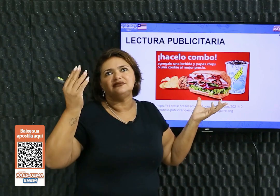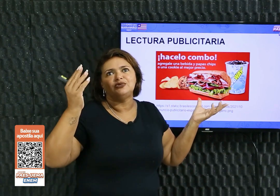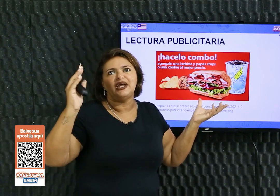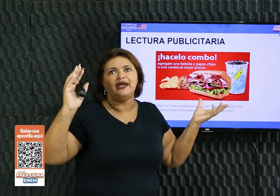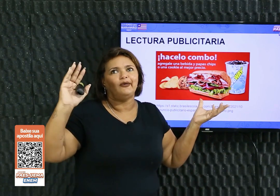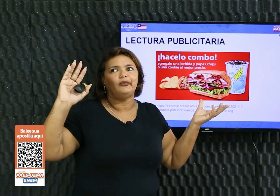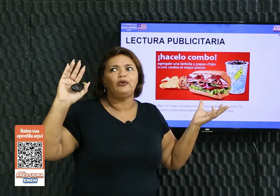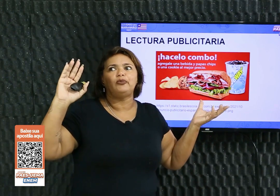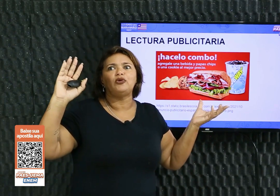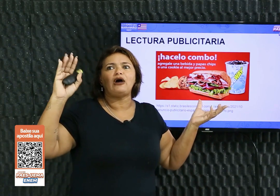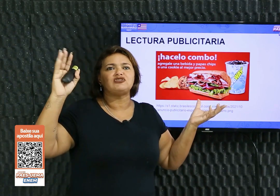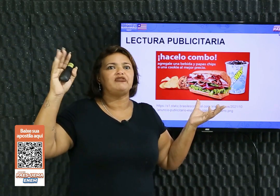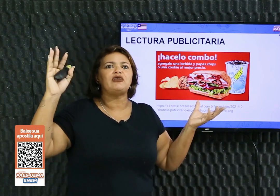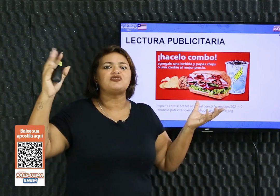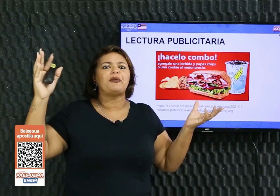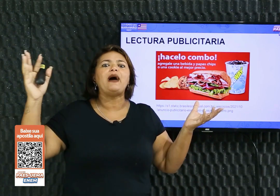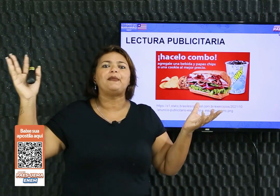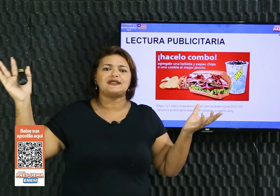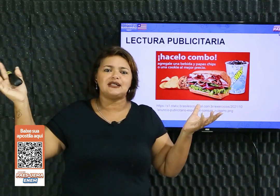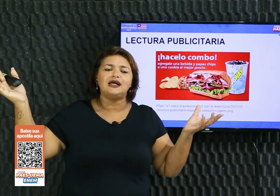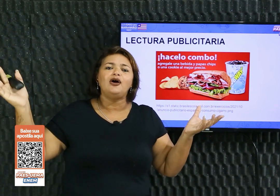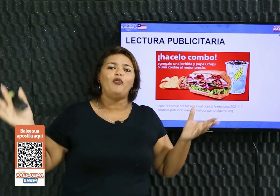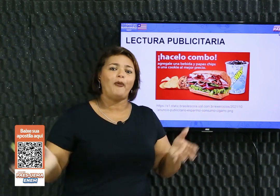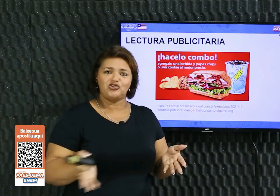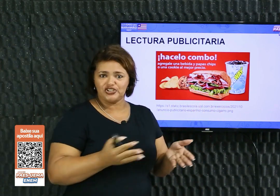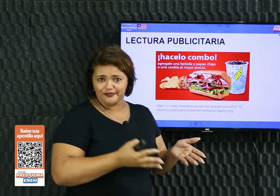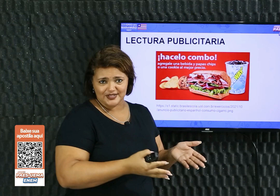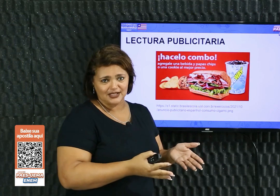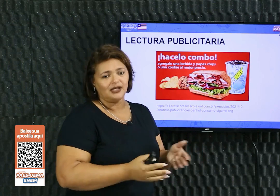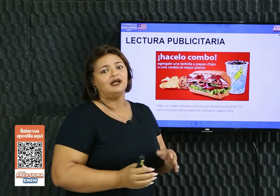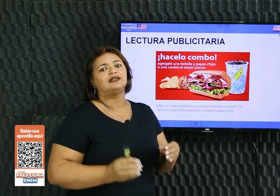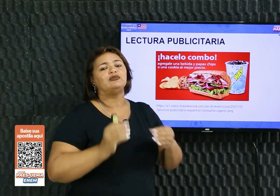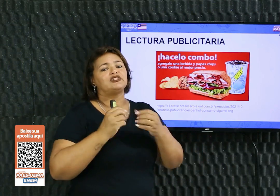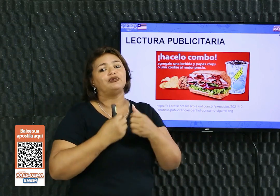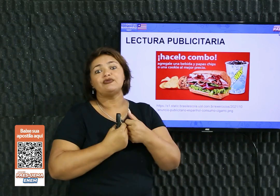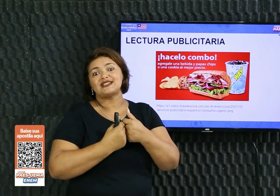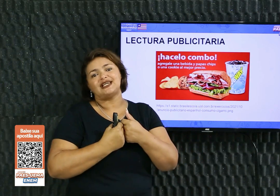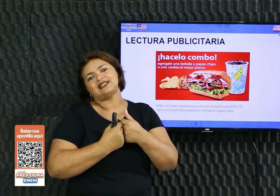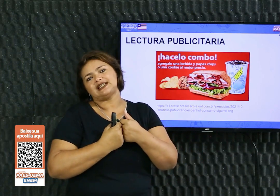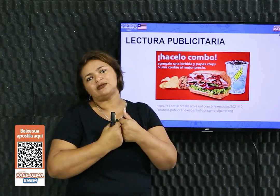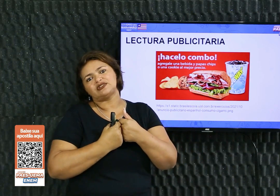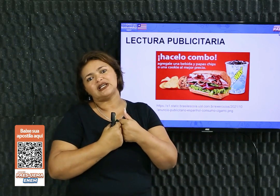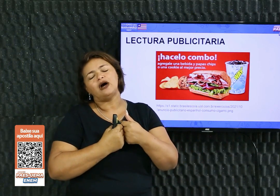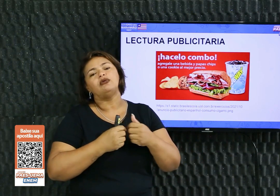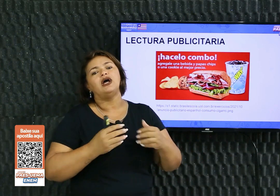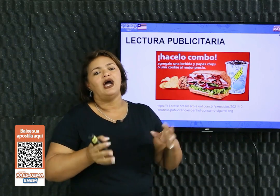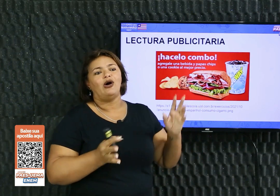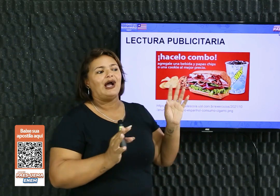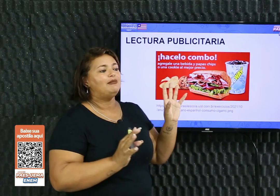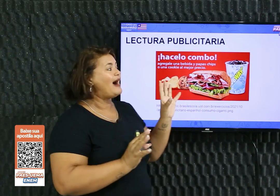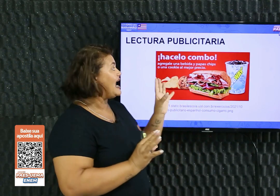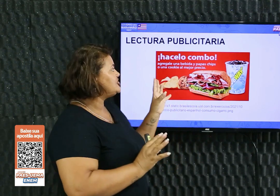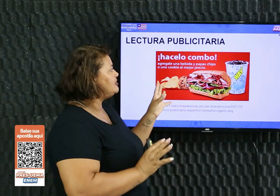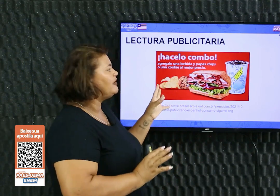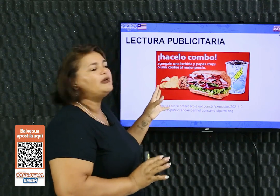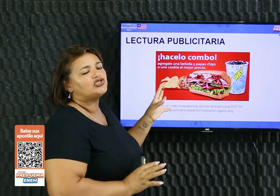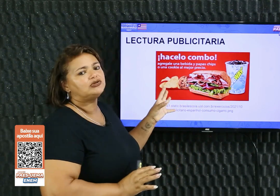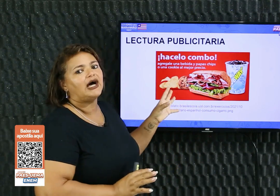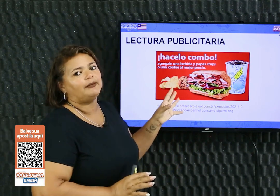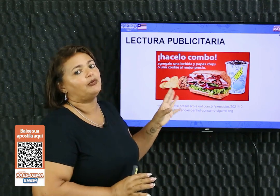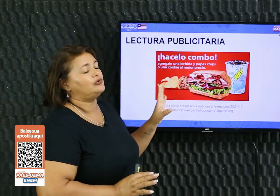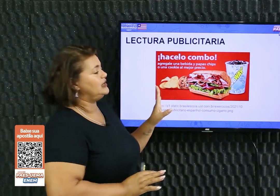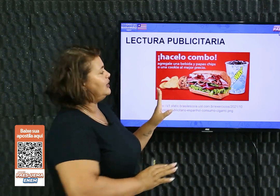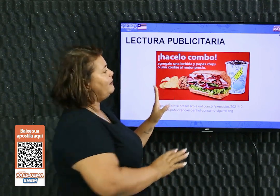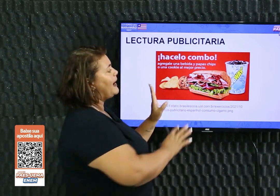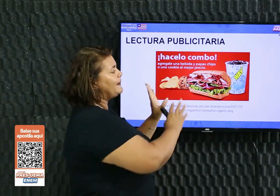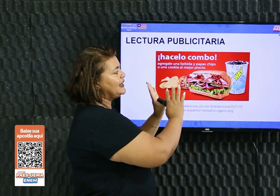papas, o que é? É o plural, são vários papas, né? O pontífice. Então, se eu não sei essa tradução, a imagem vai me